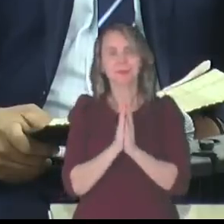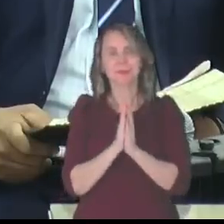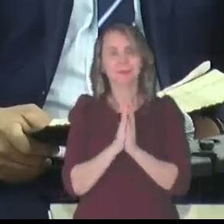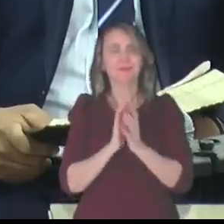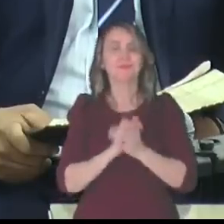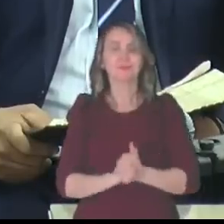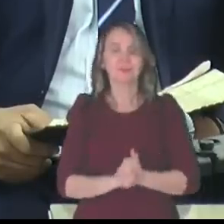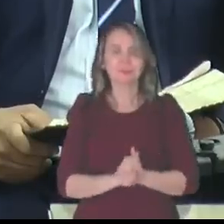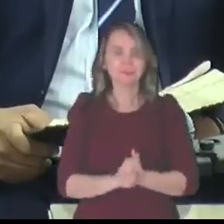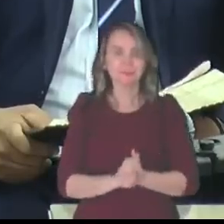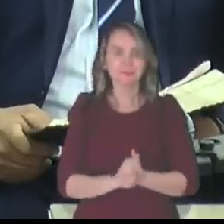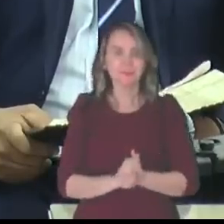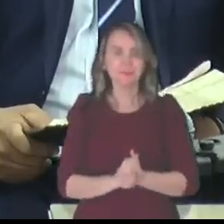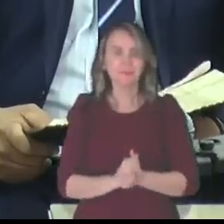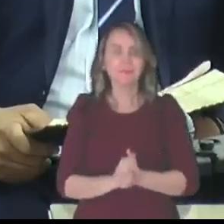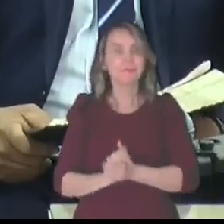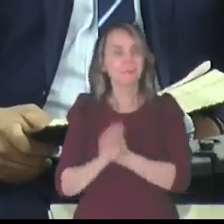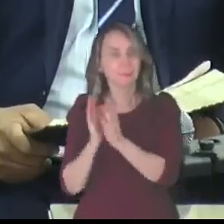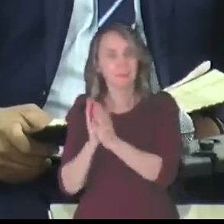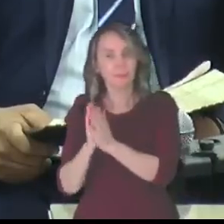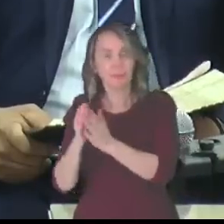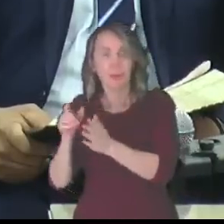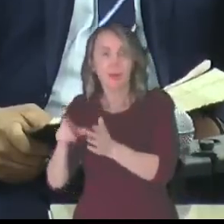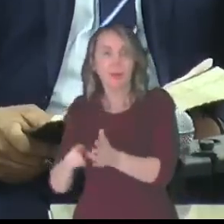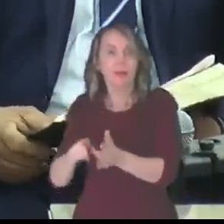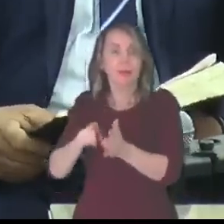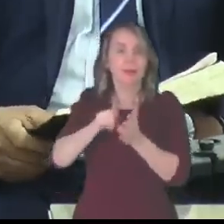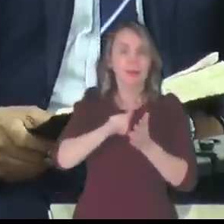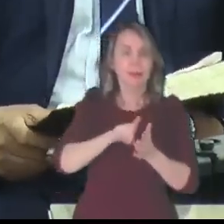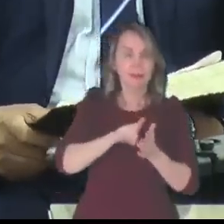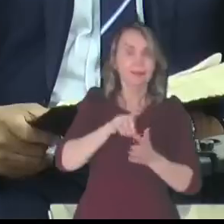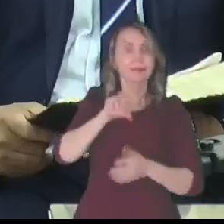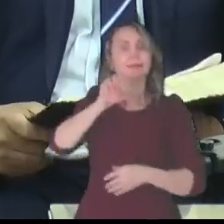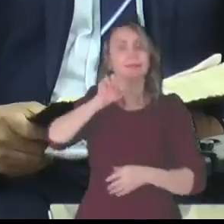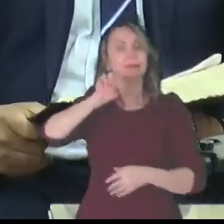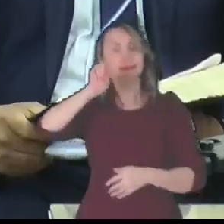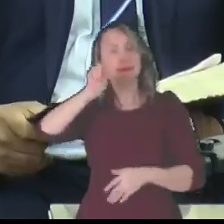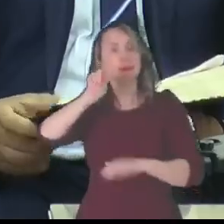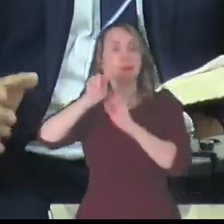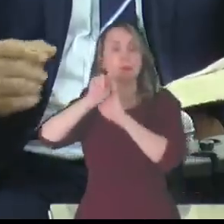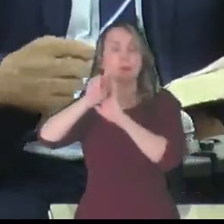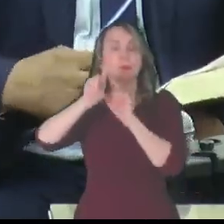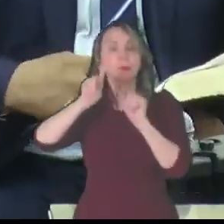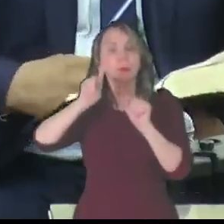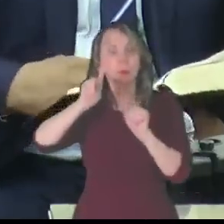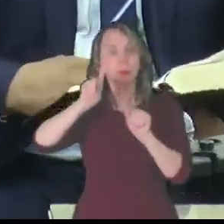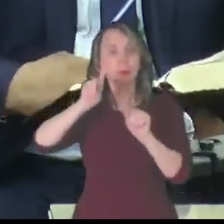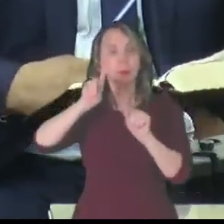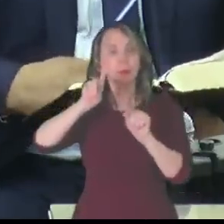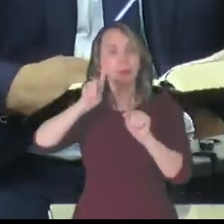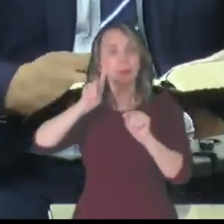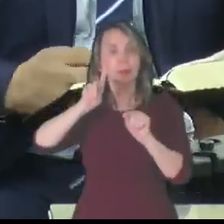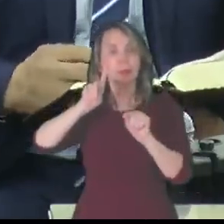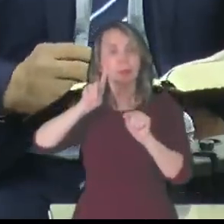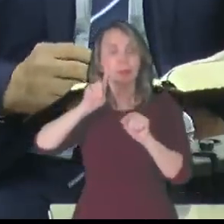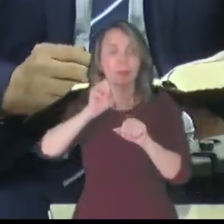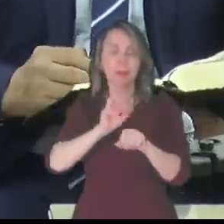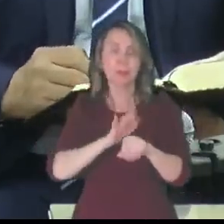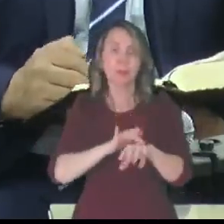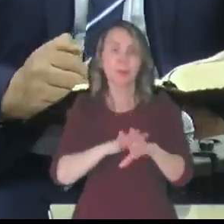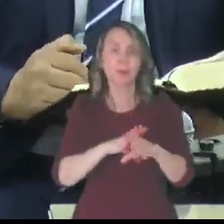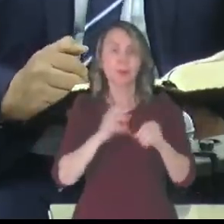e mesmo antes de orar Deus curou o que ali curou o que irmãos um coxo um